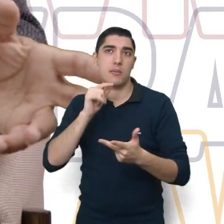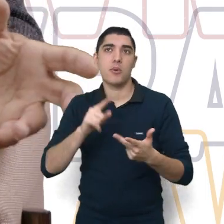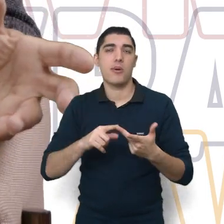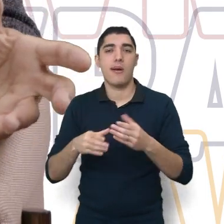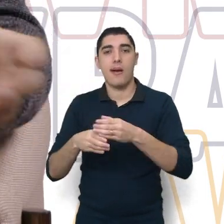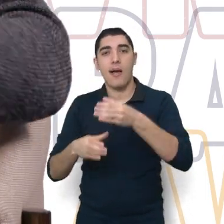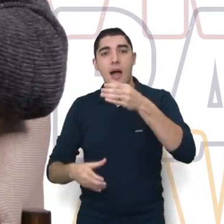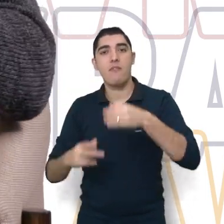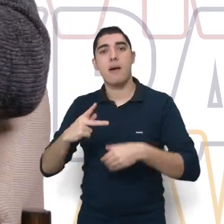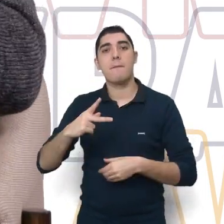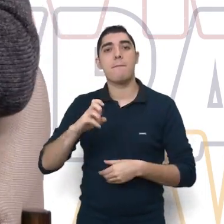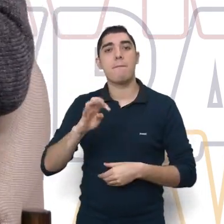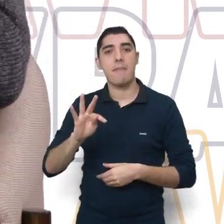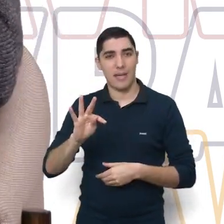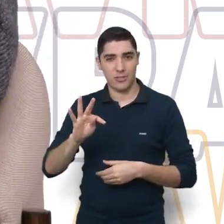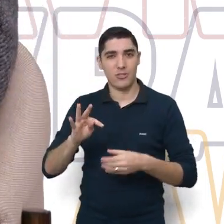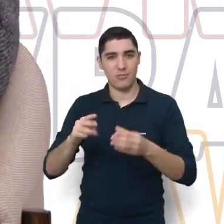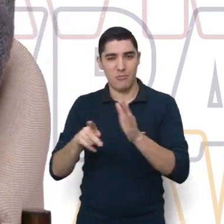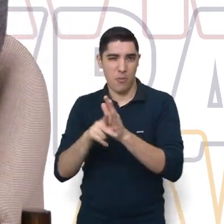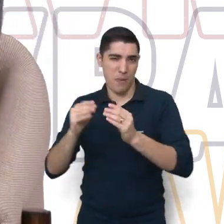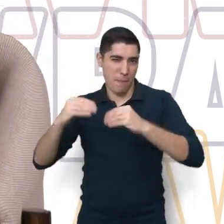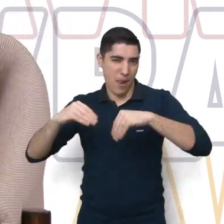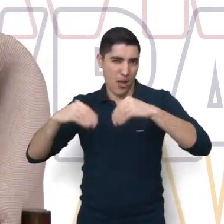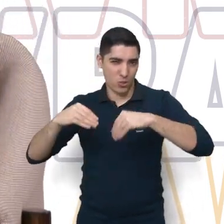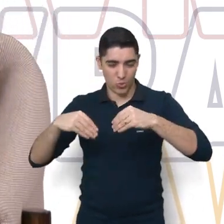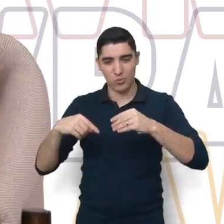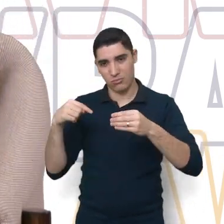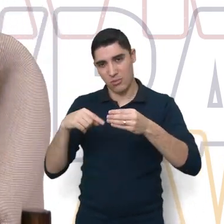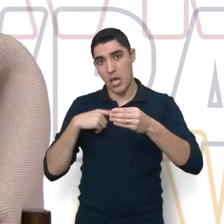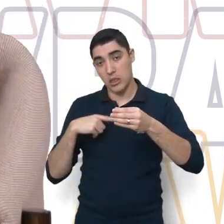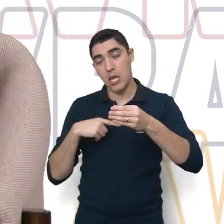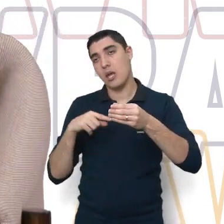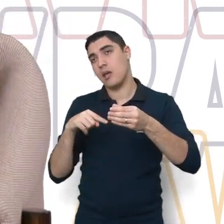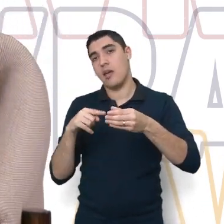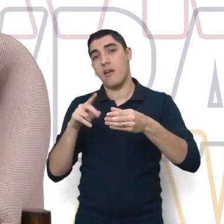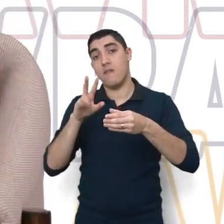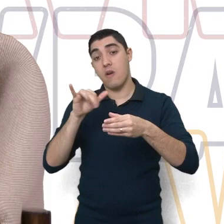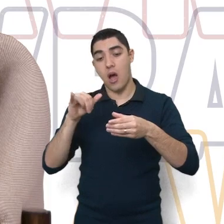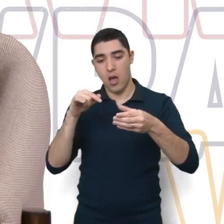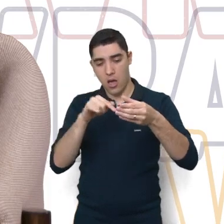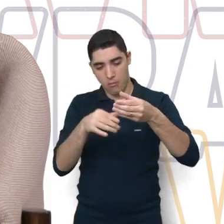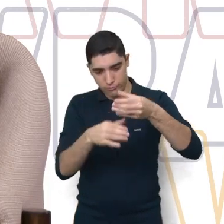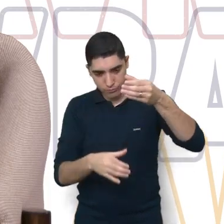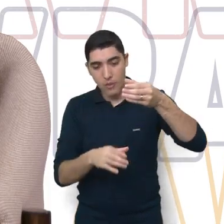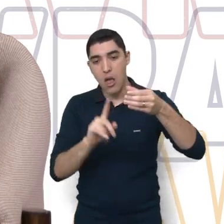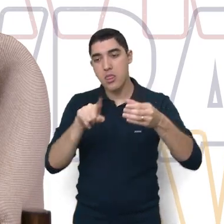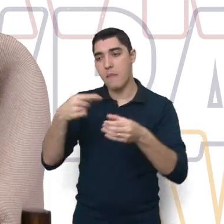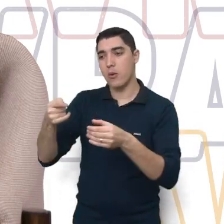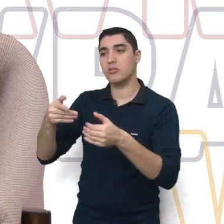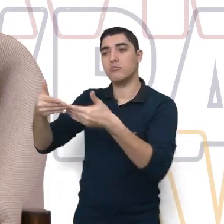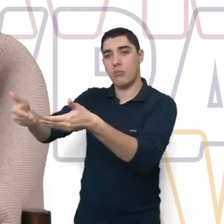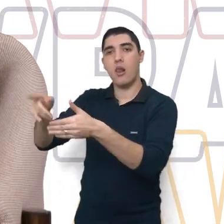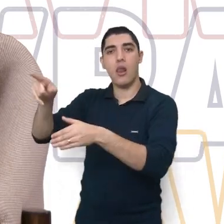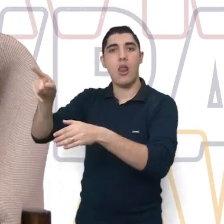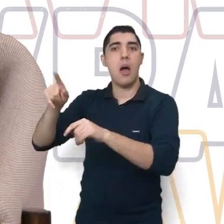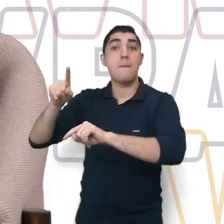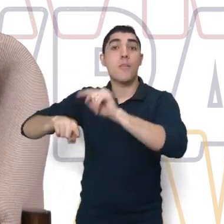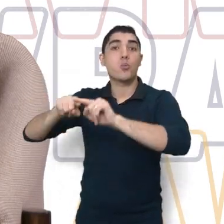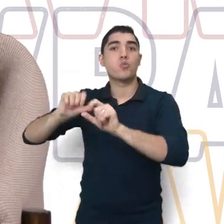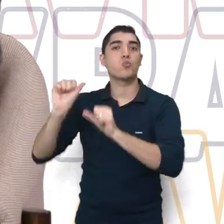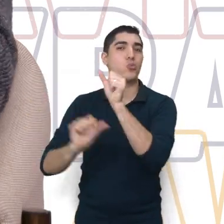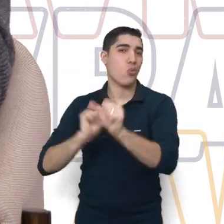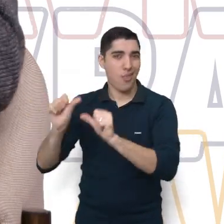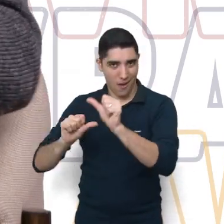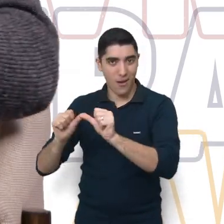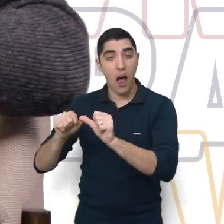vira linha ou vai virar qualquer outro produto ela tá sendo reciclada Então agora